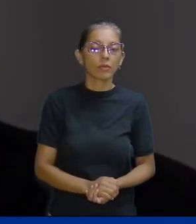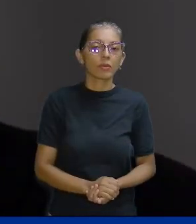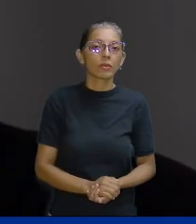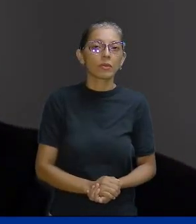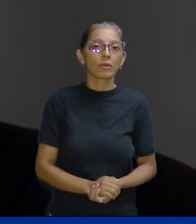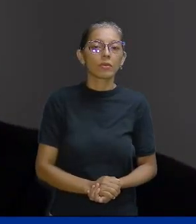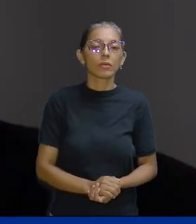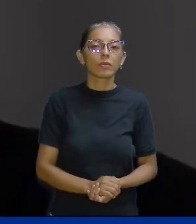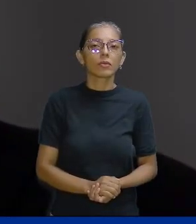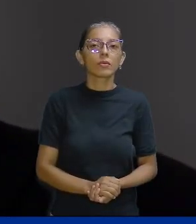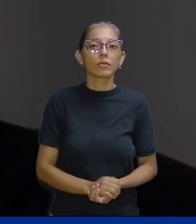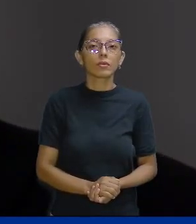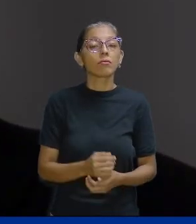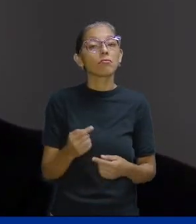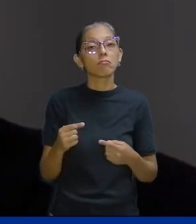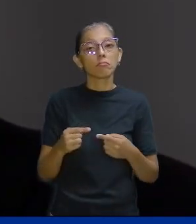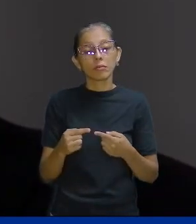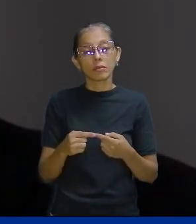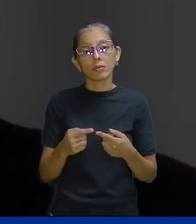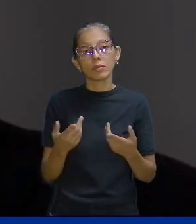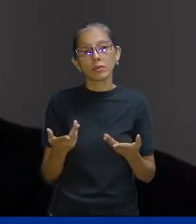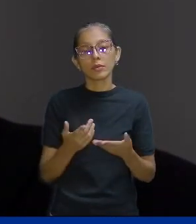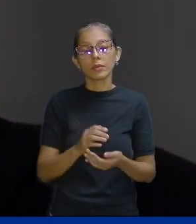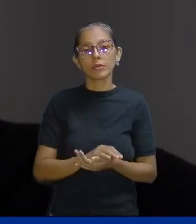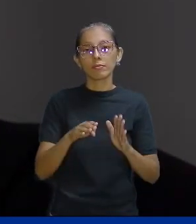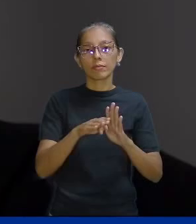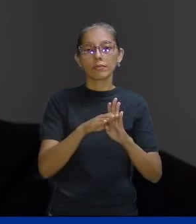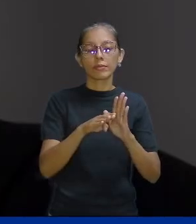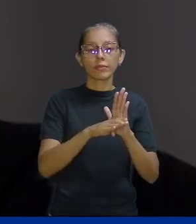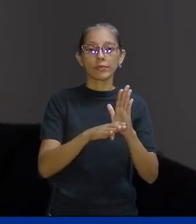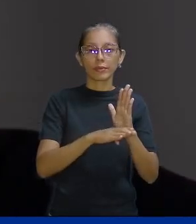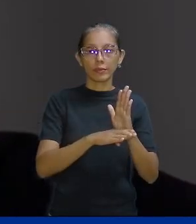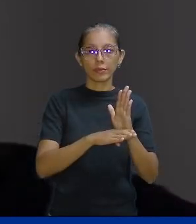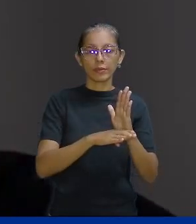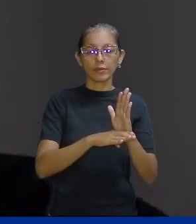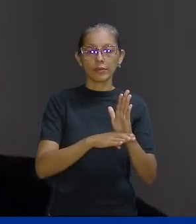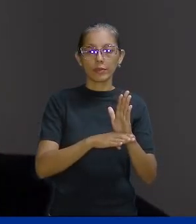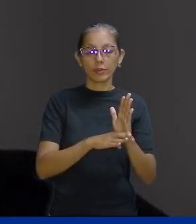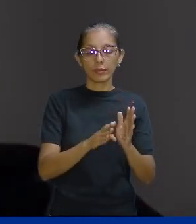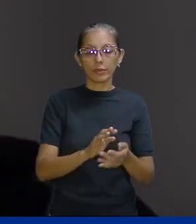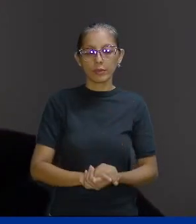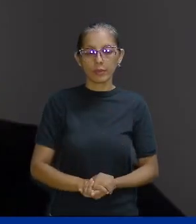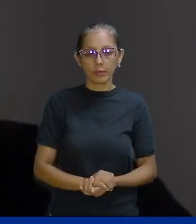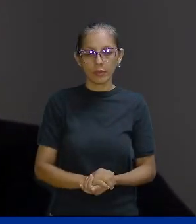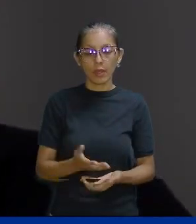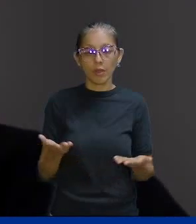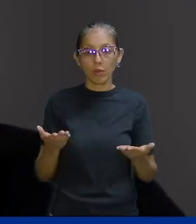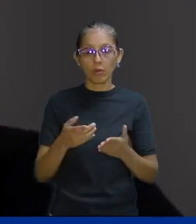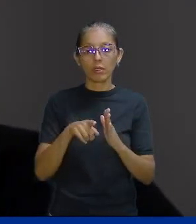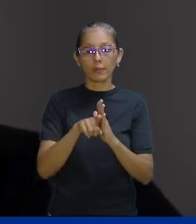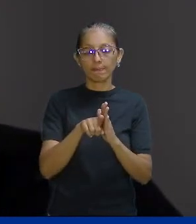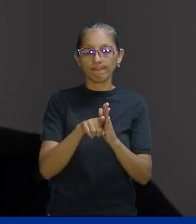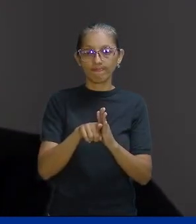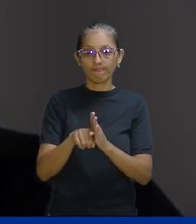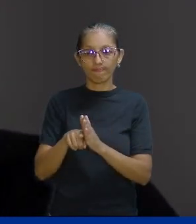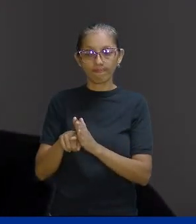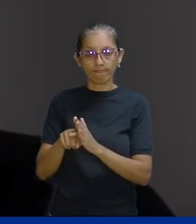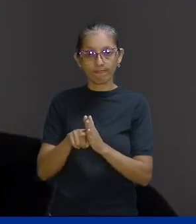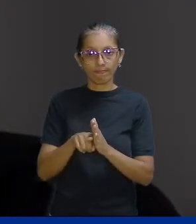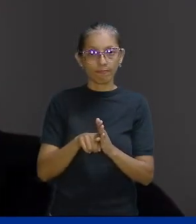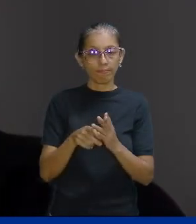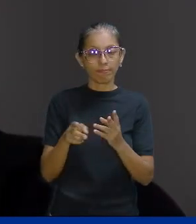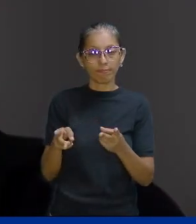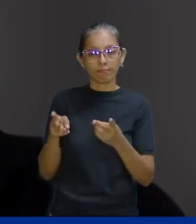disposições da norma, senhor presidente, no meu voto. No caso, em análise, verificou-se que a